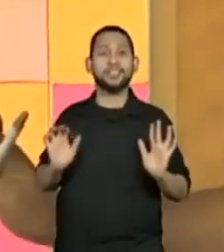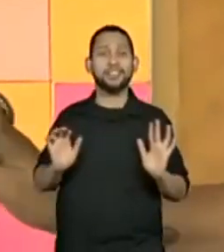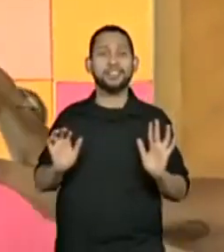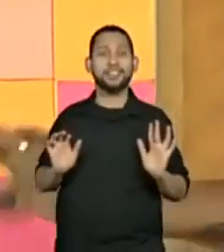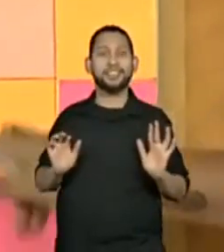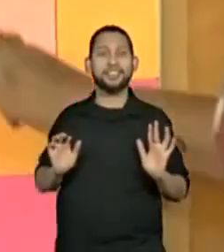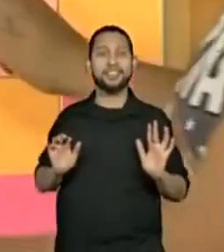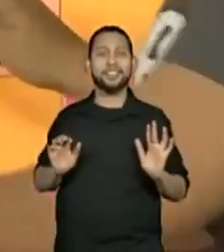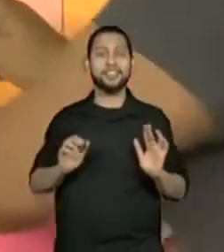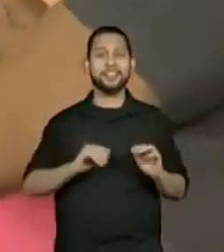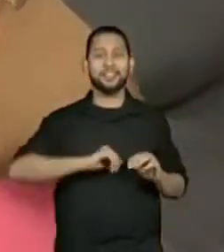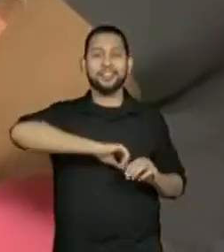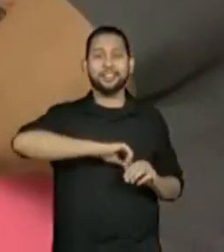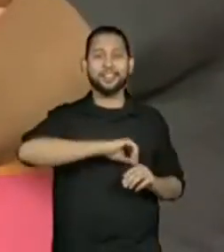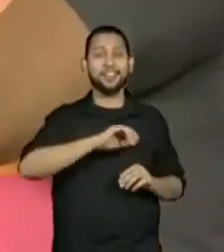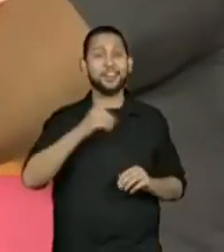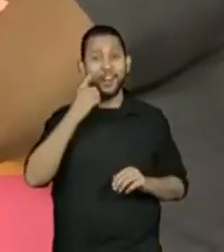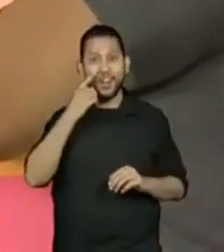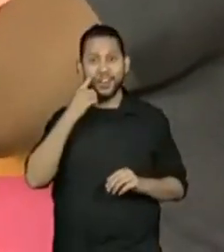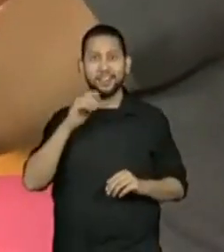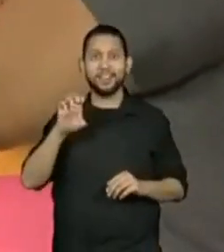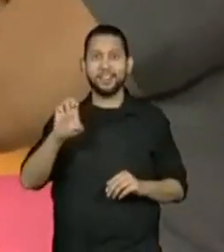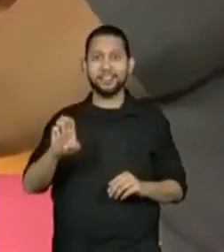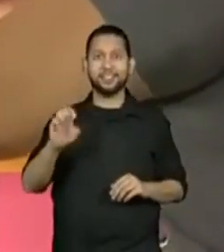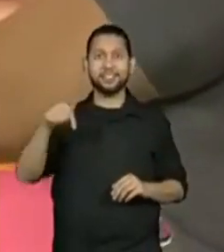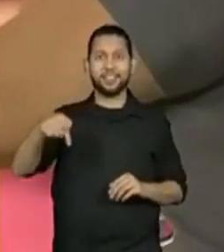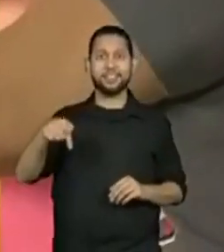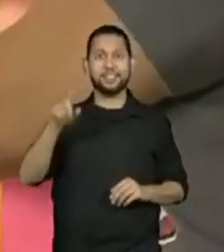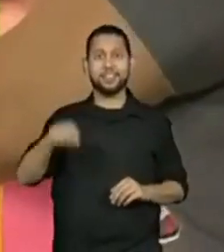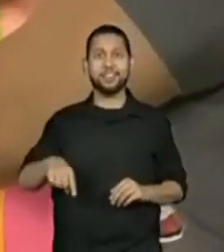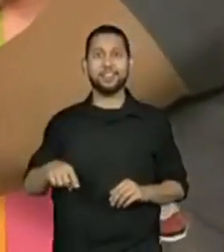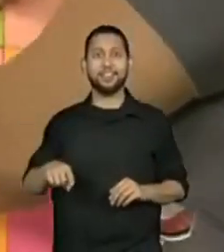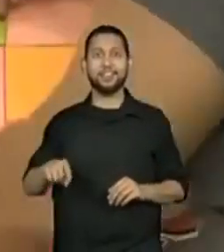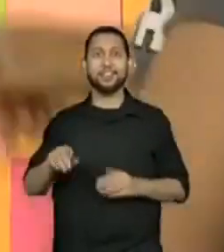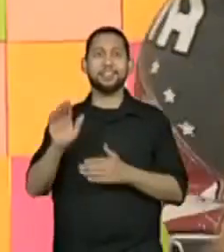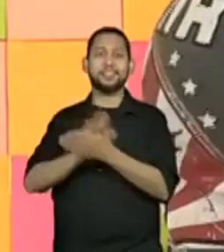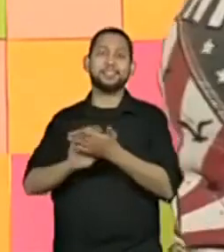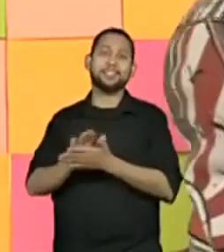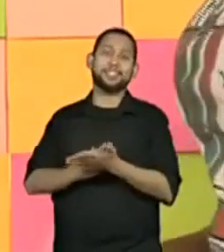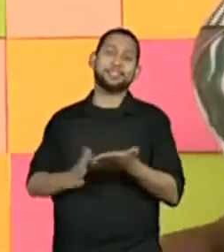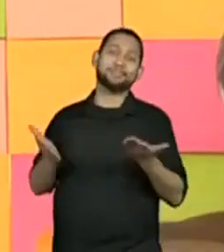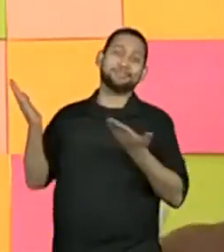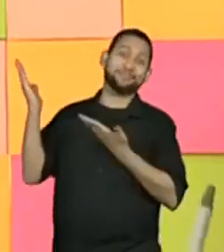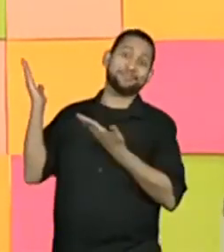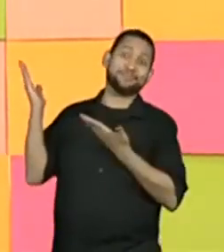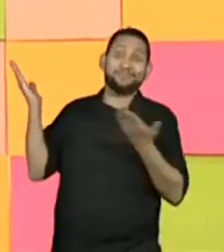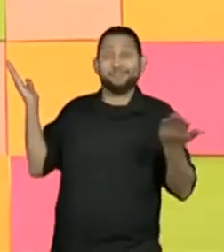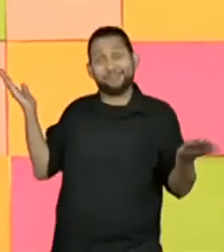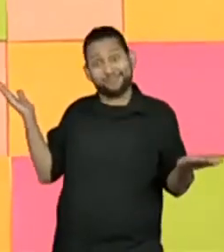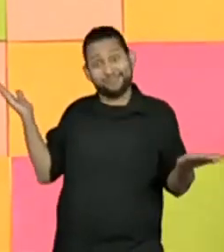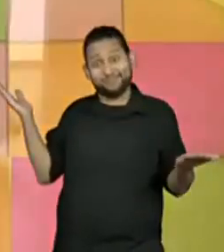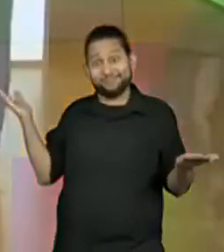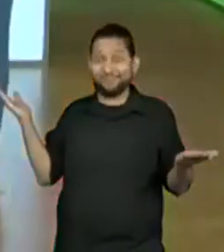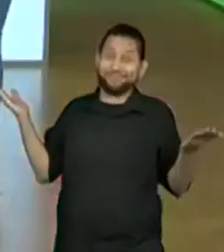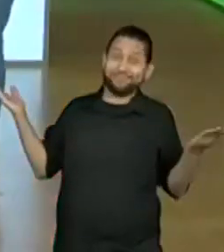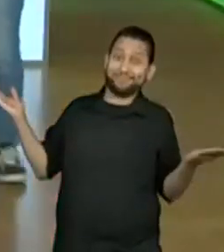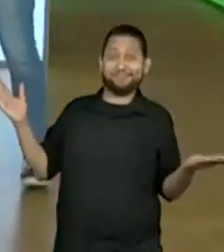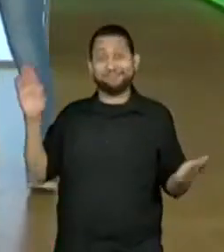Ah. Não tô mexendo. E7. Tá. E7. Aqui, olha, é tá. Água. Olha só. Oh, opa. Olha só.